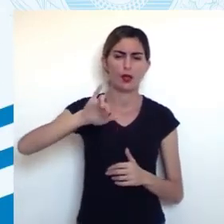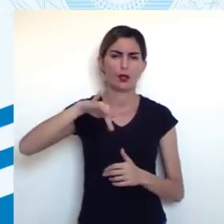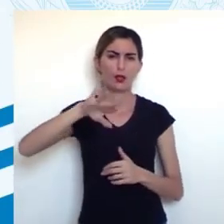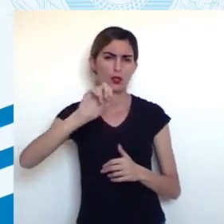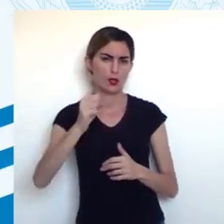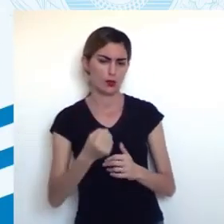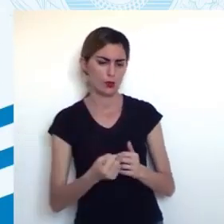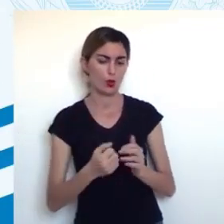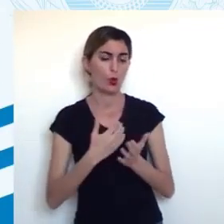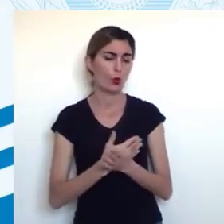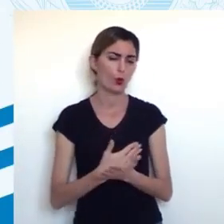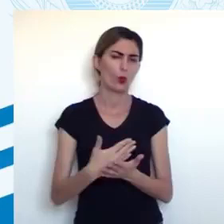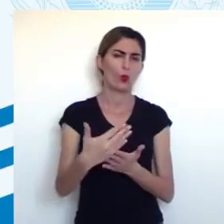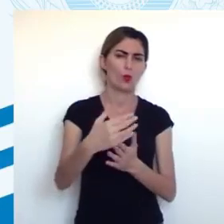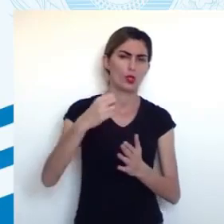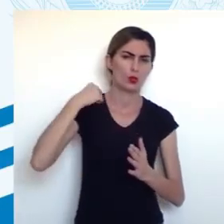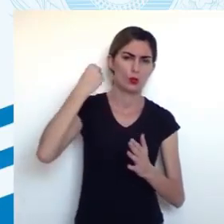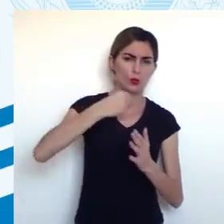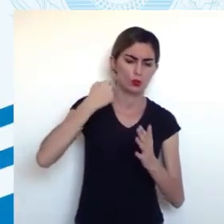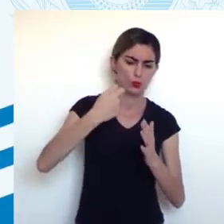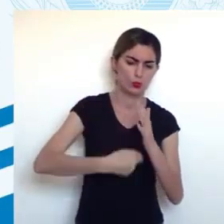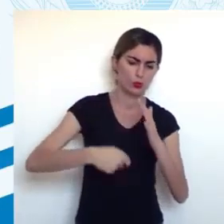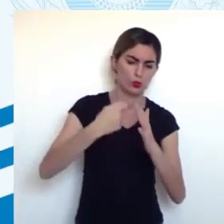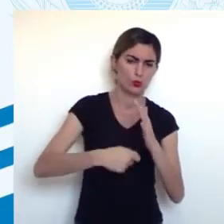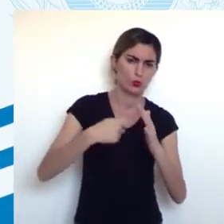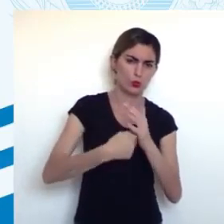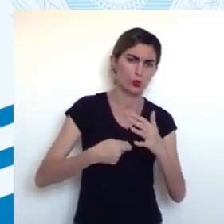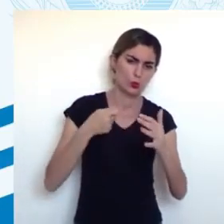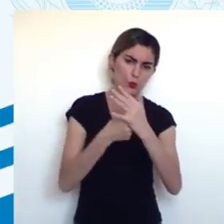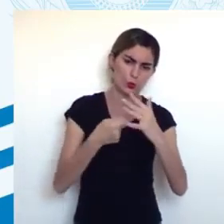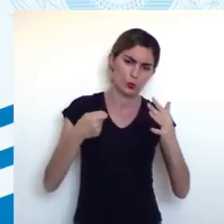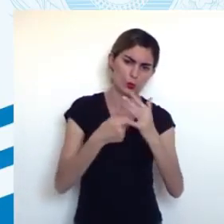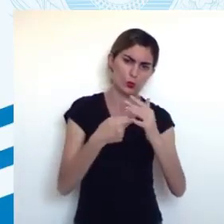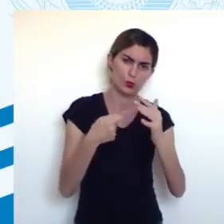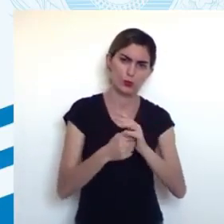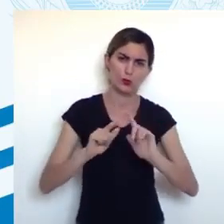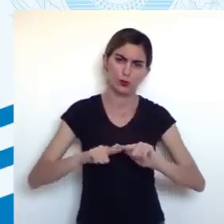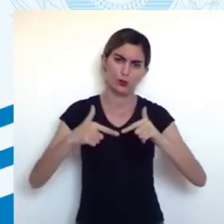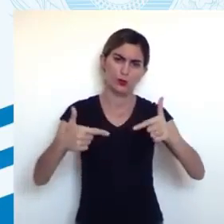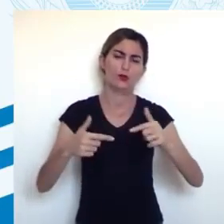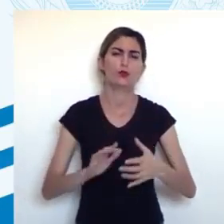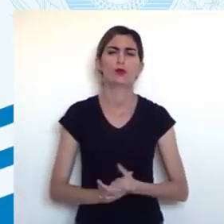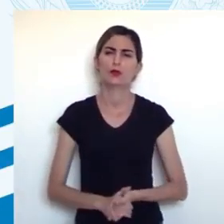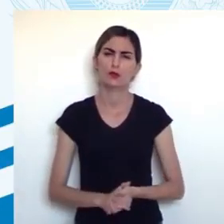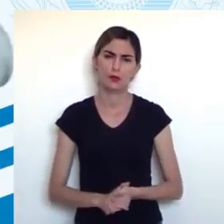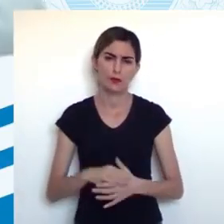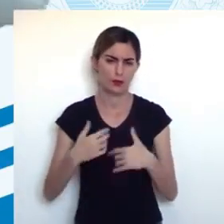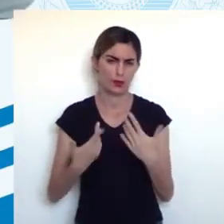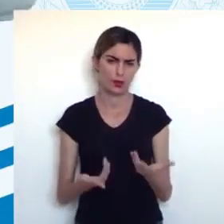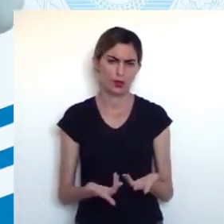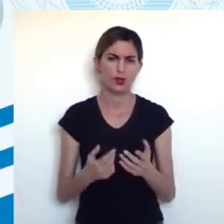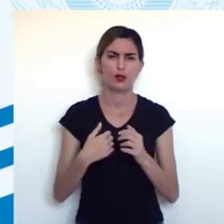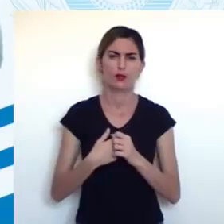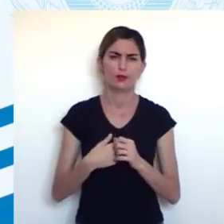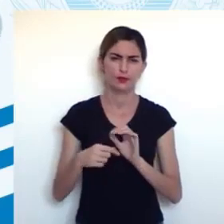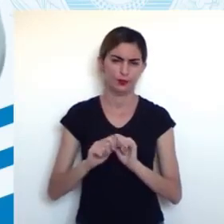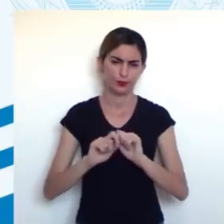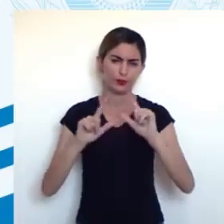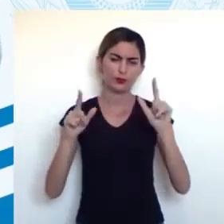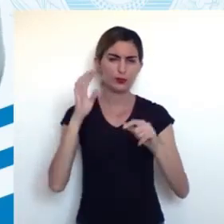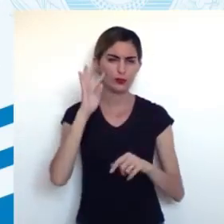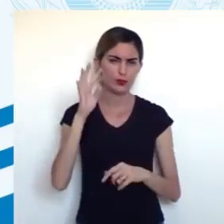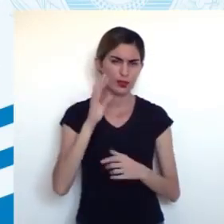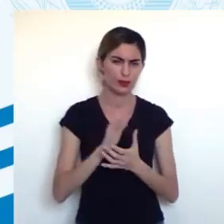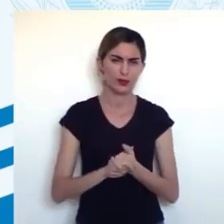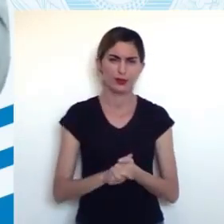anarquismo que começaram a grandes expressões contra o empresariado, né? Então, a gente coloca ali aquela